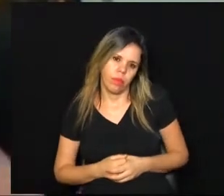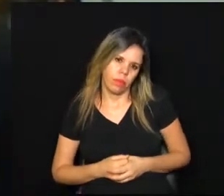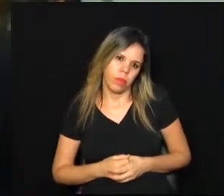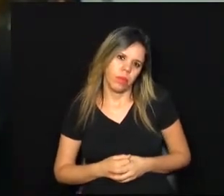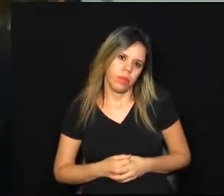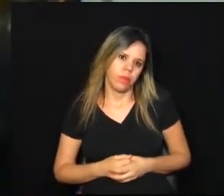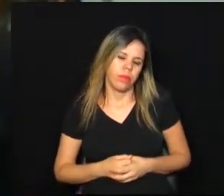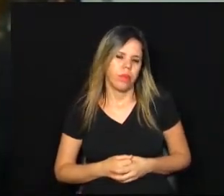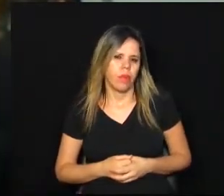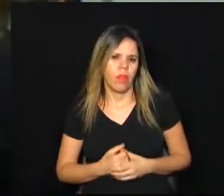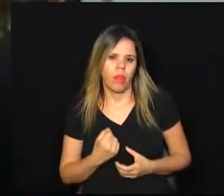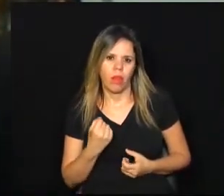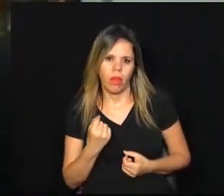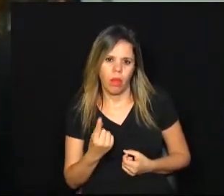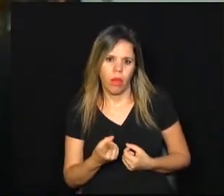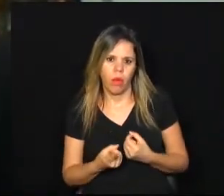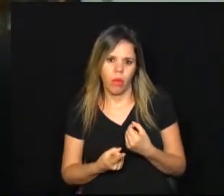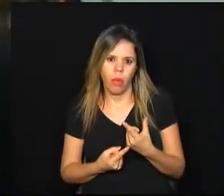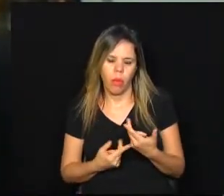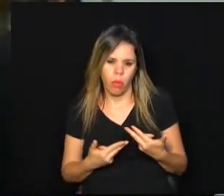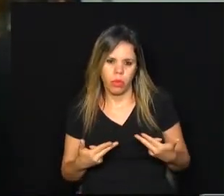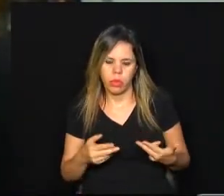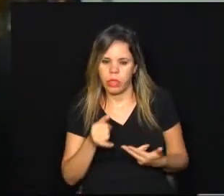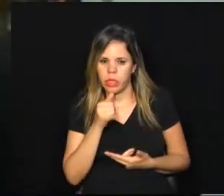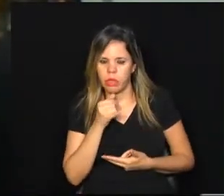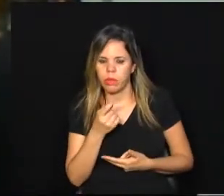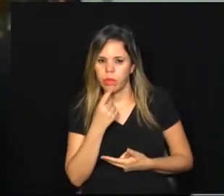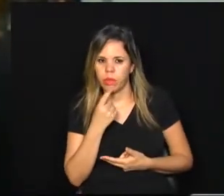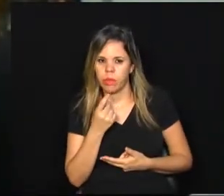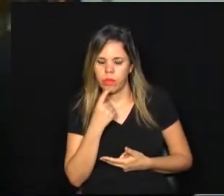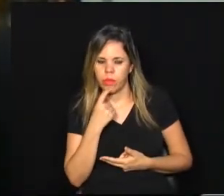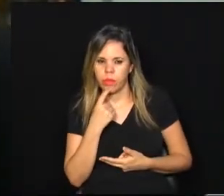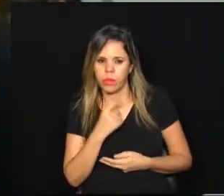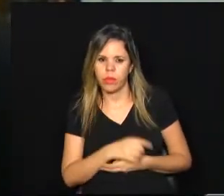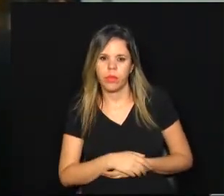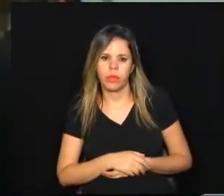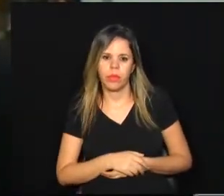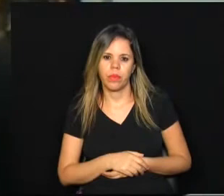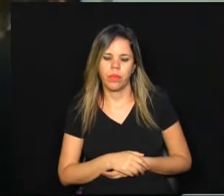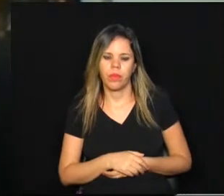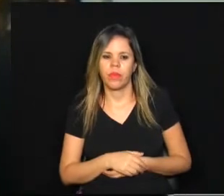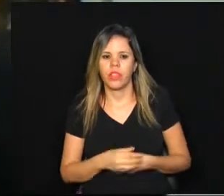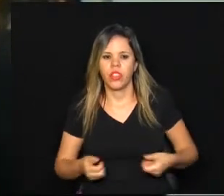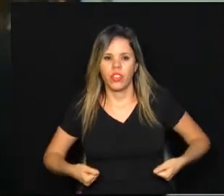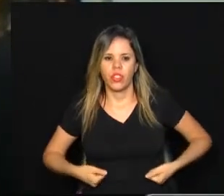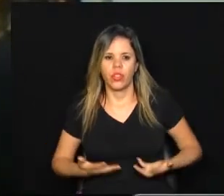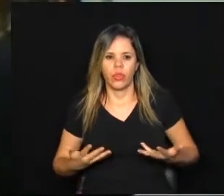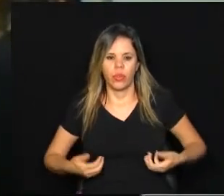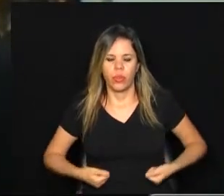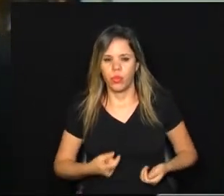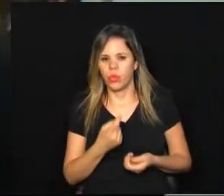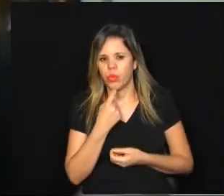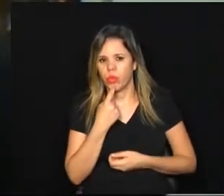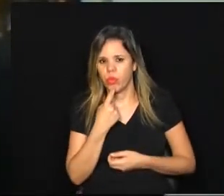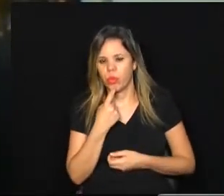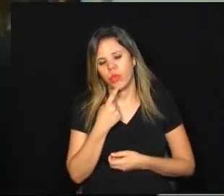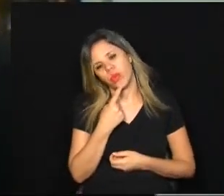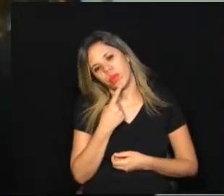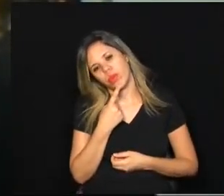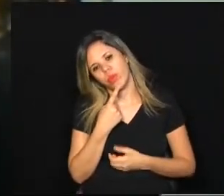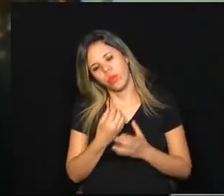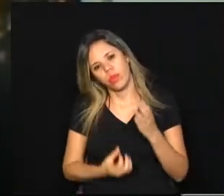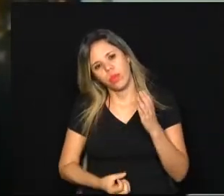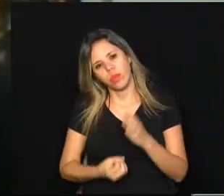Mas tem alguns quesitos, por exemplo, Campinas, no quesito desperdício, Campinas aparece